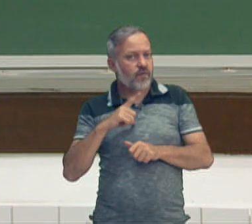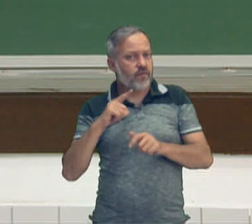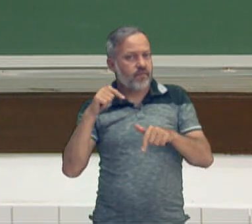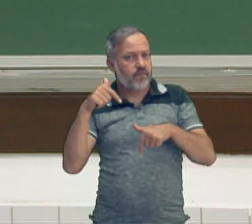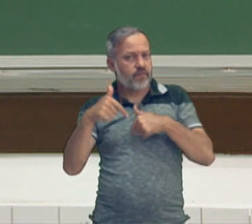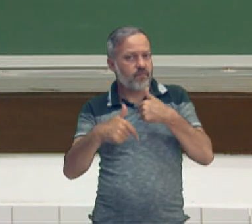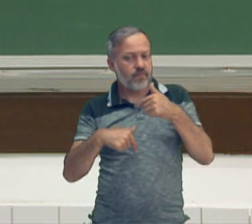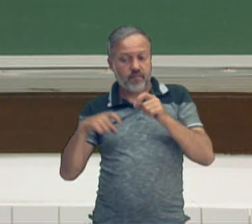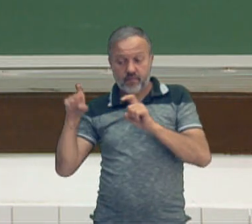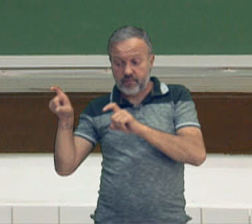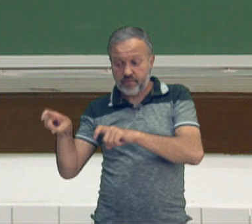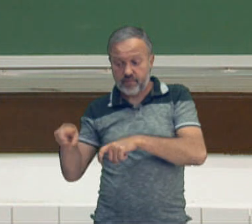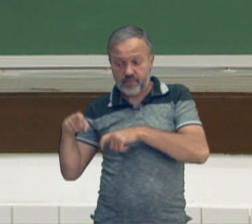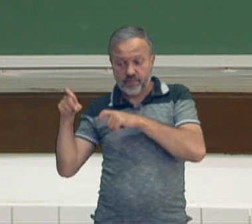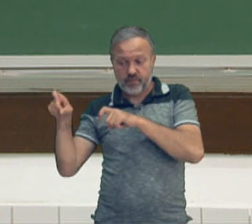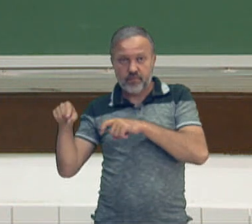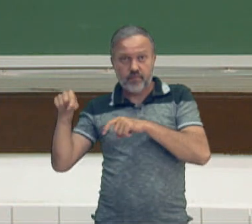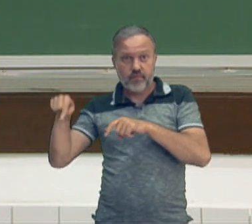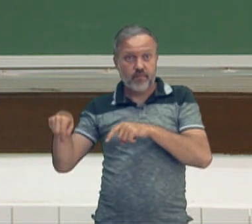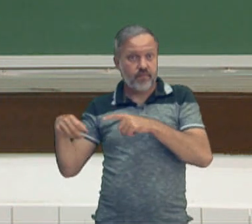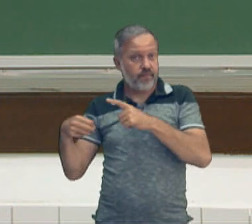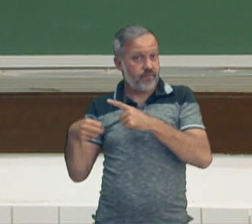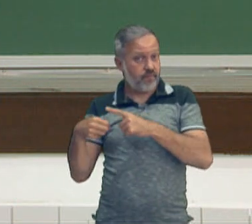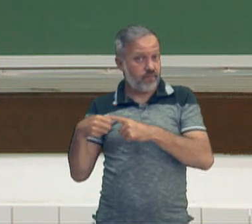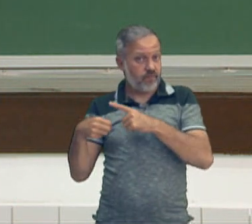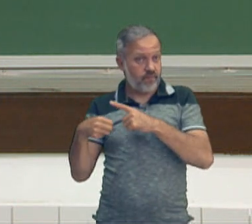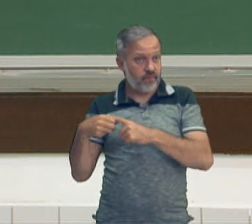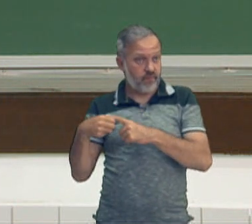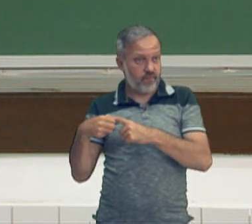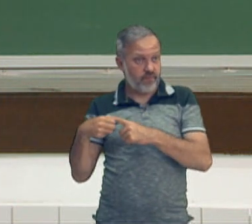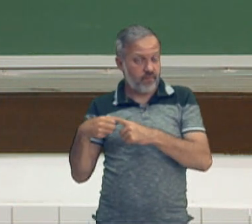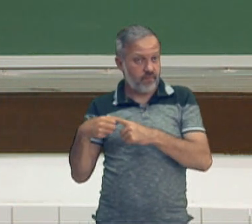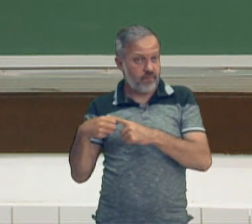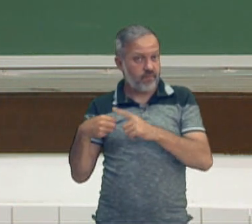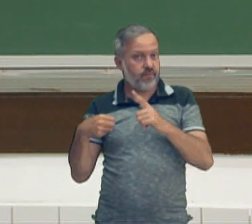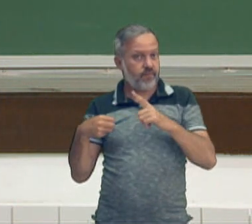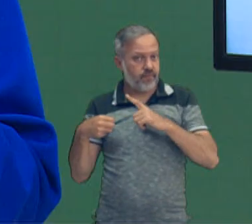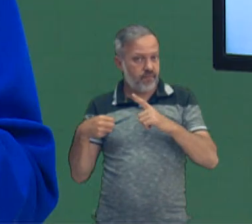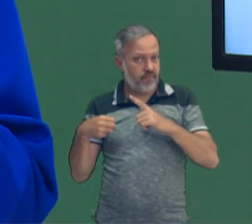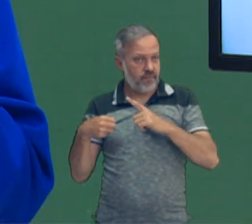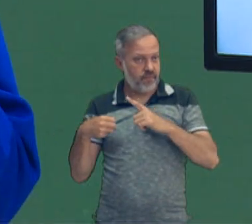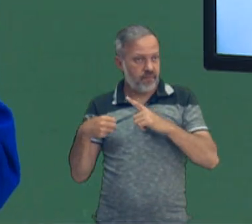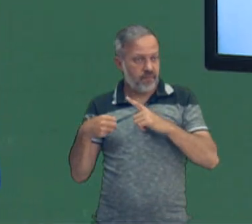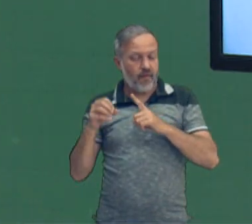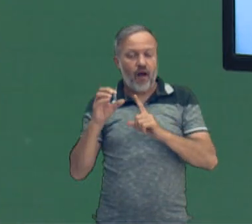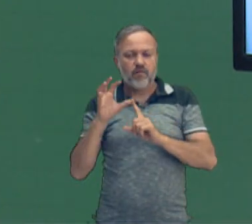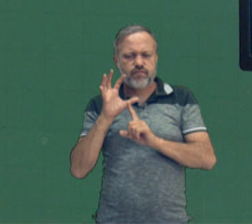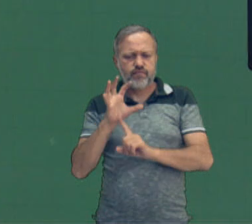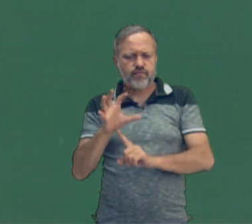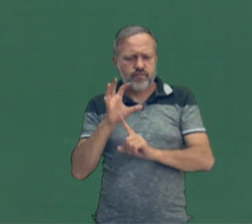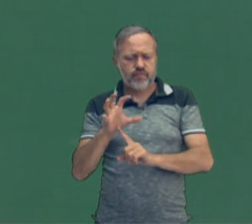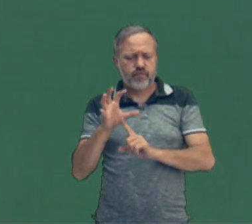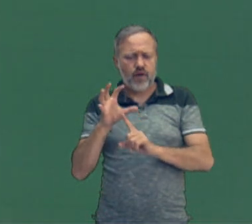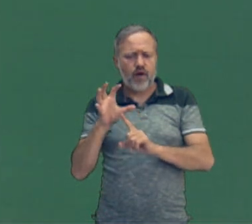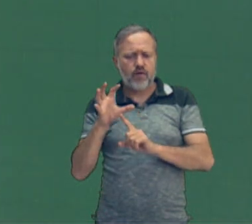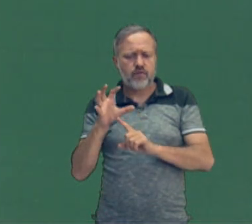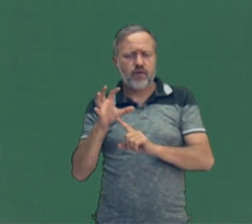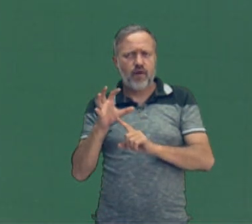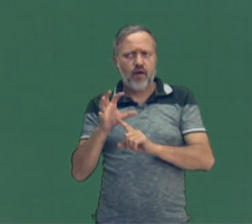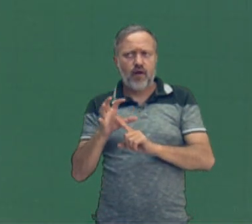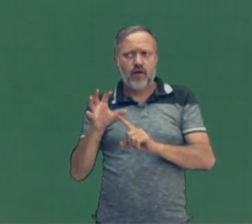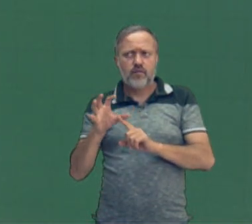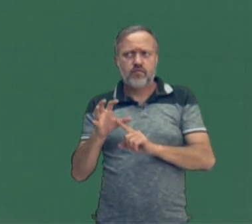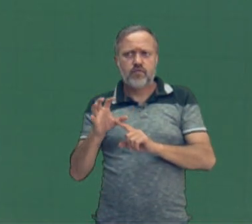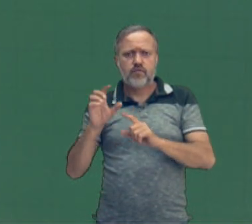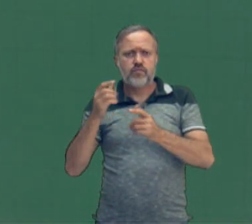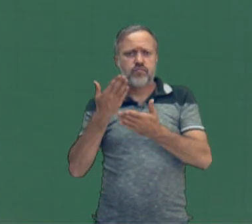agricultura, e essas cidades, além disso, né, eles tinham um domínio da matemática, da